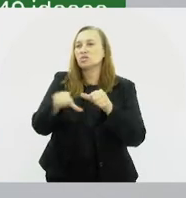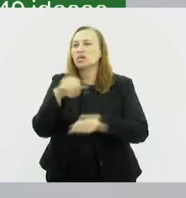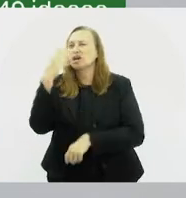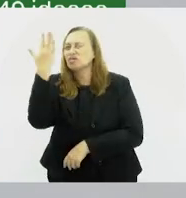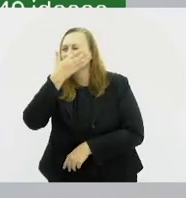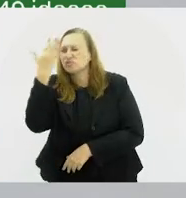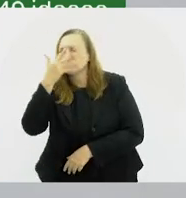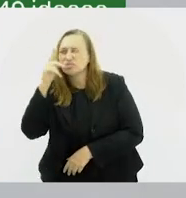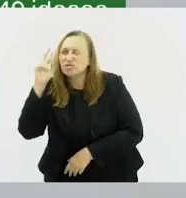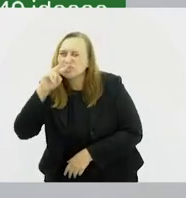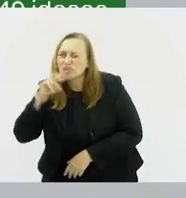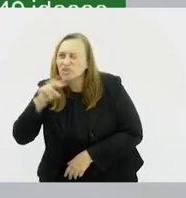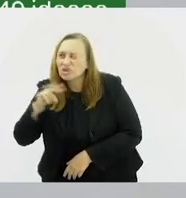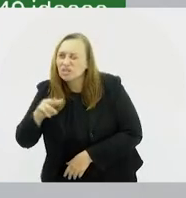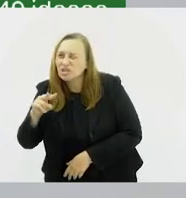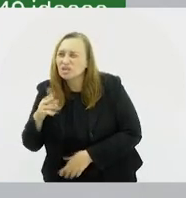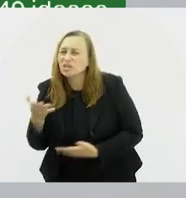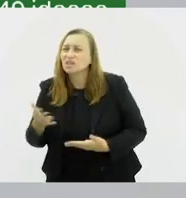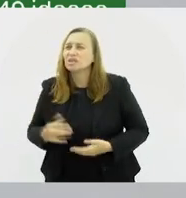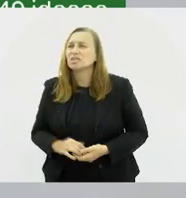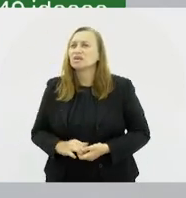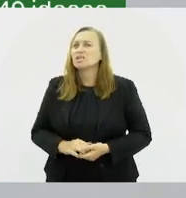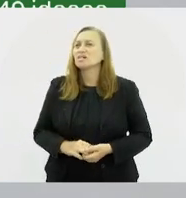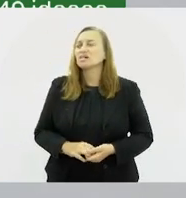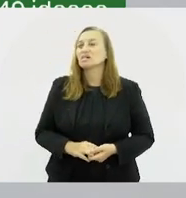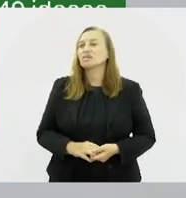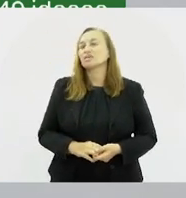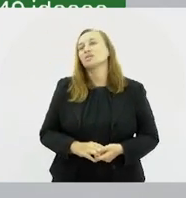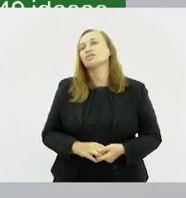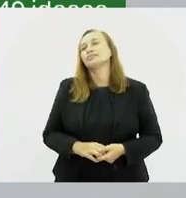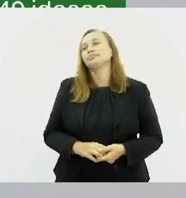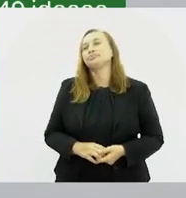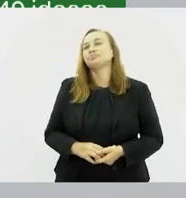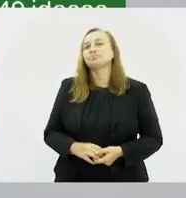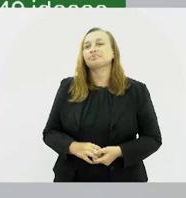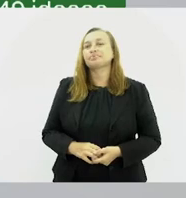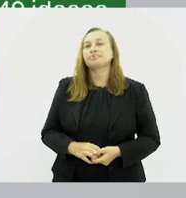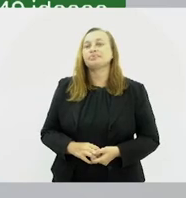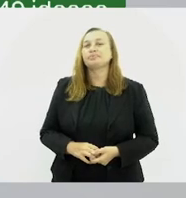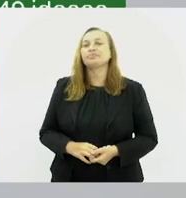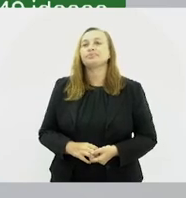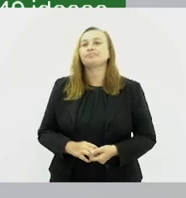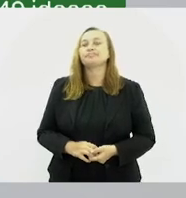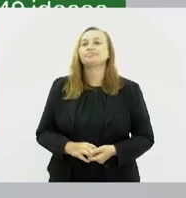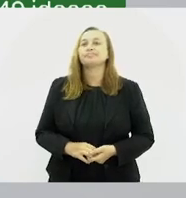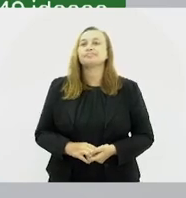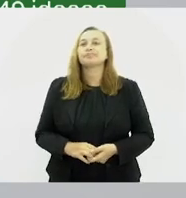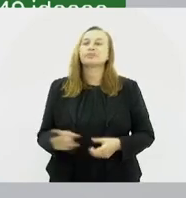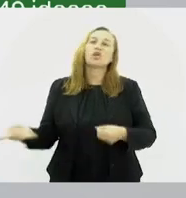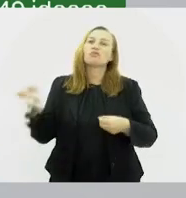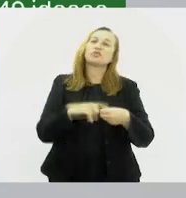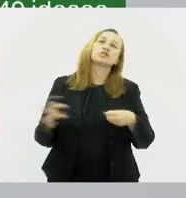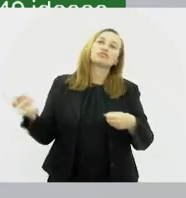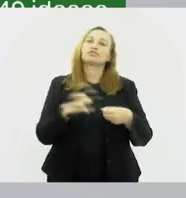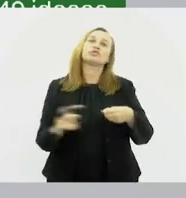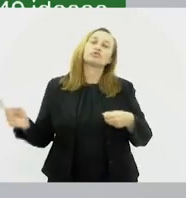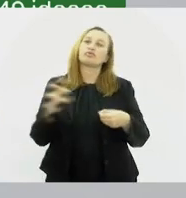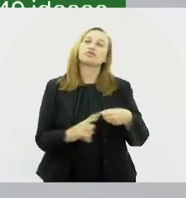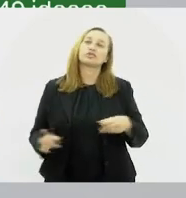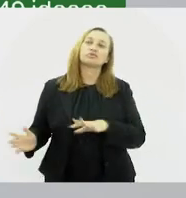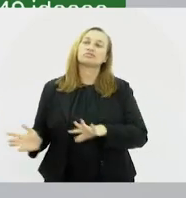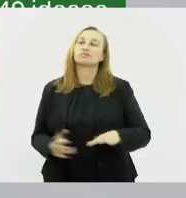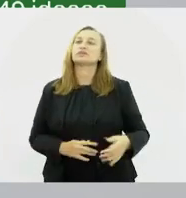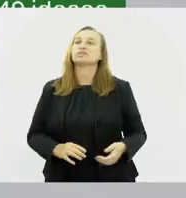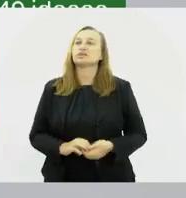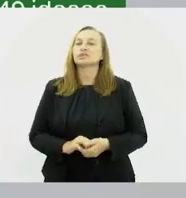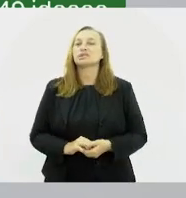É, esse telão está danado. É, e tem ainda, vamos lá, volta, que nós não terminamos.